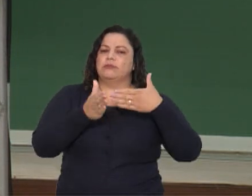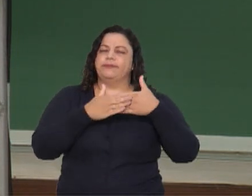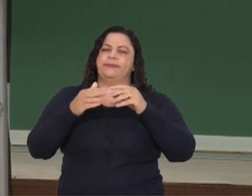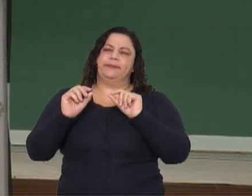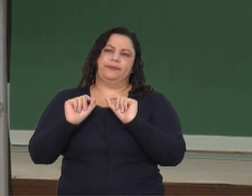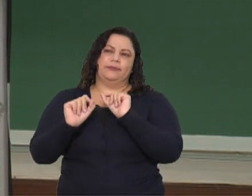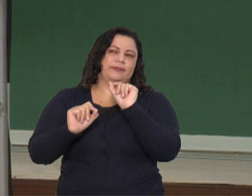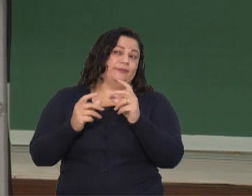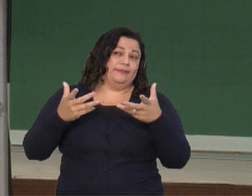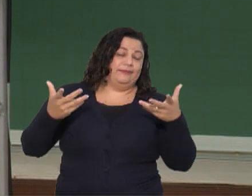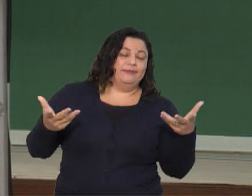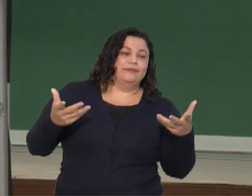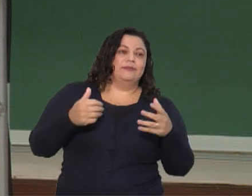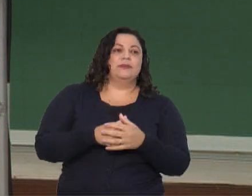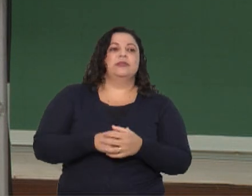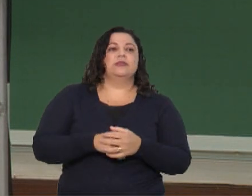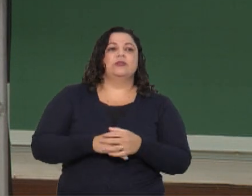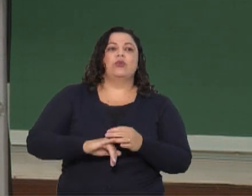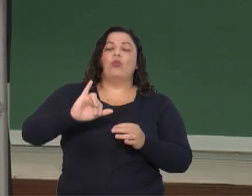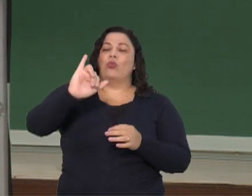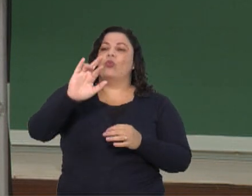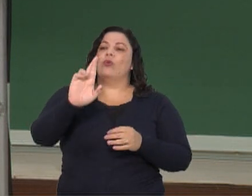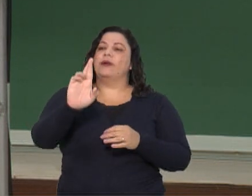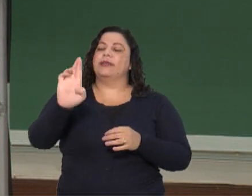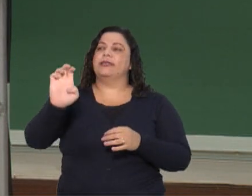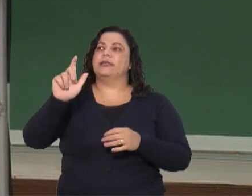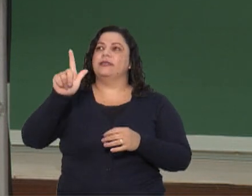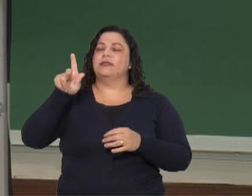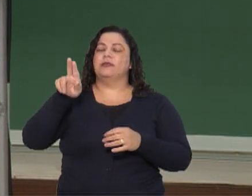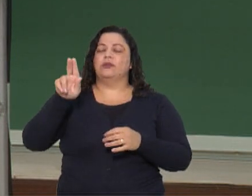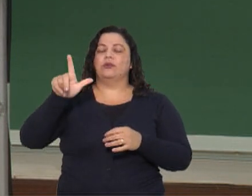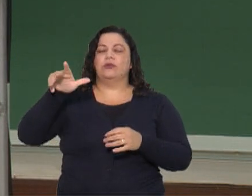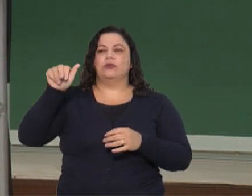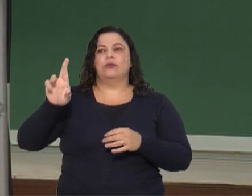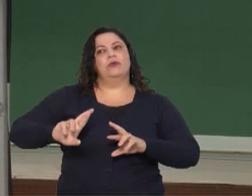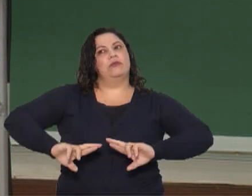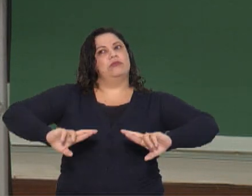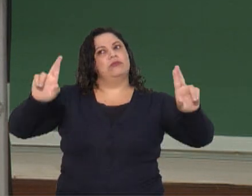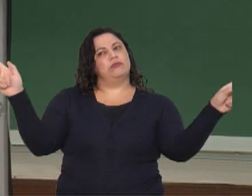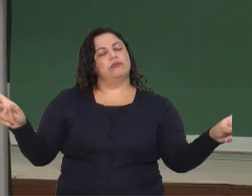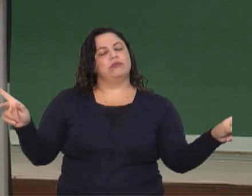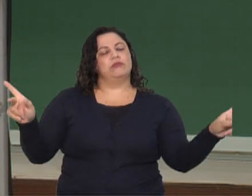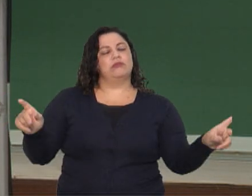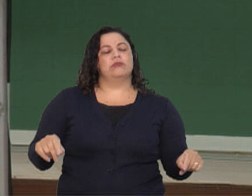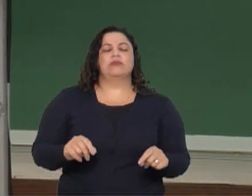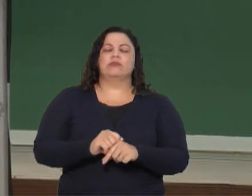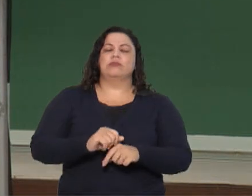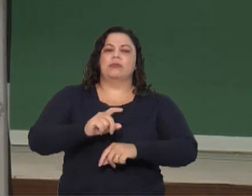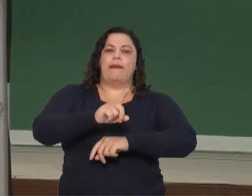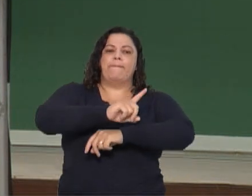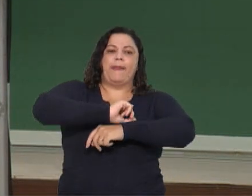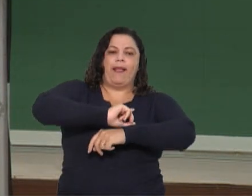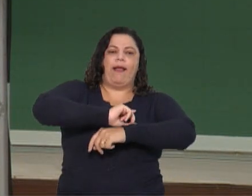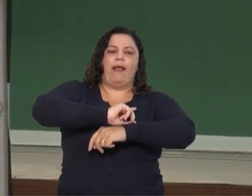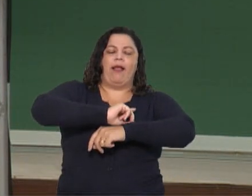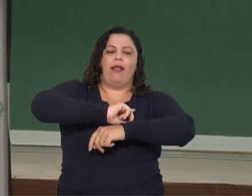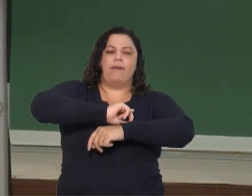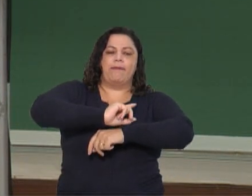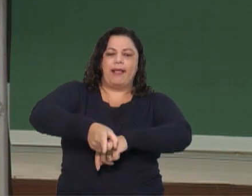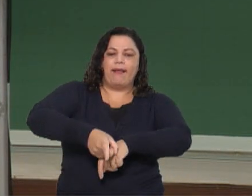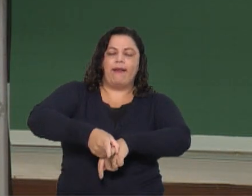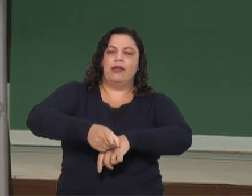ritmo irregular, ele extrapola essas medidas, principalmente a do relógio, né? Que ela é bem fechada